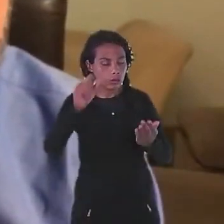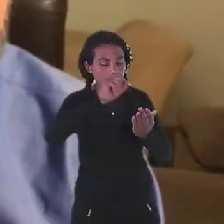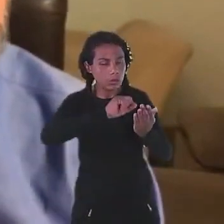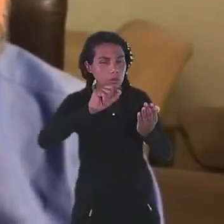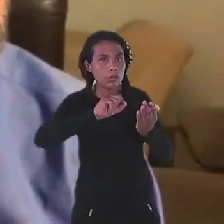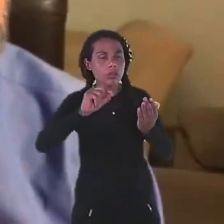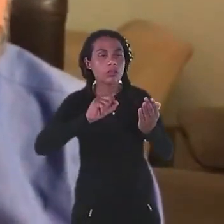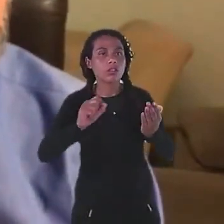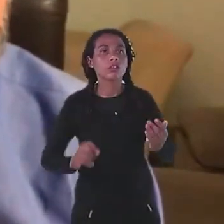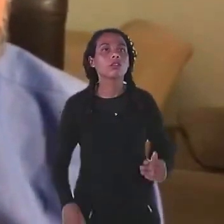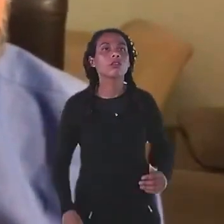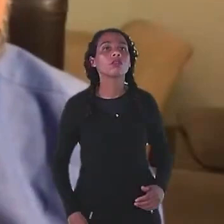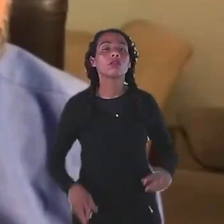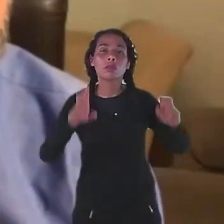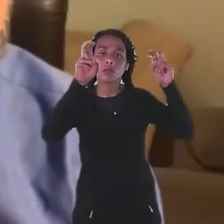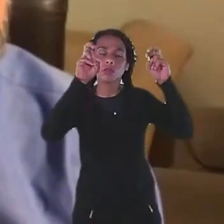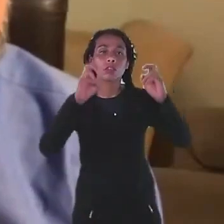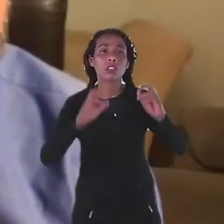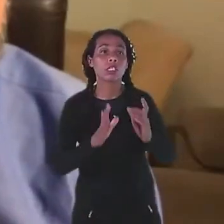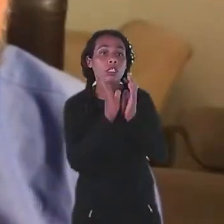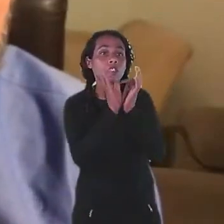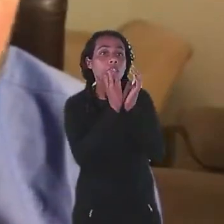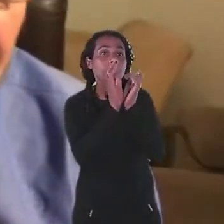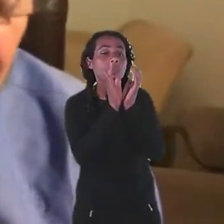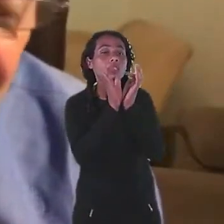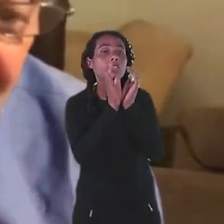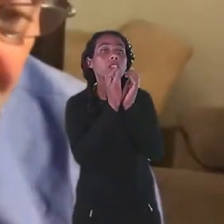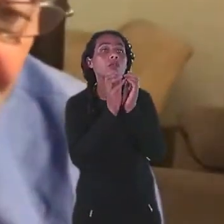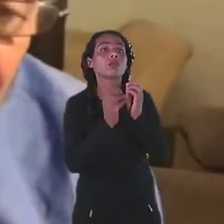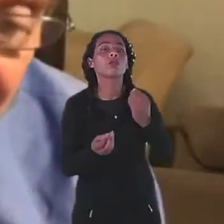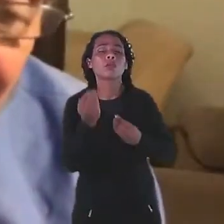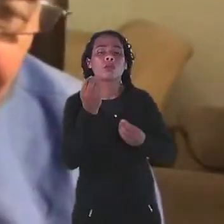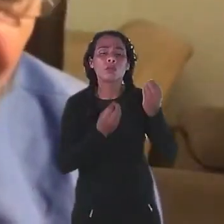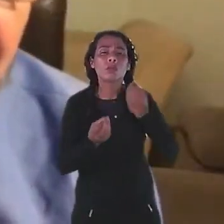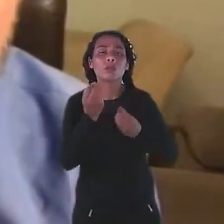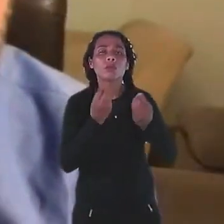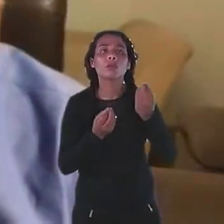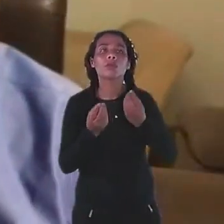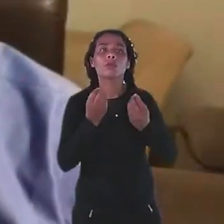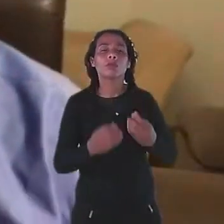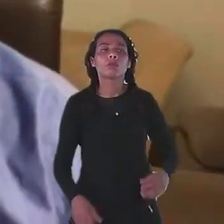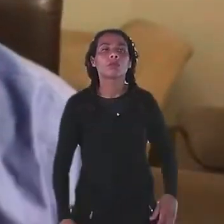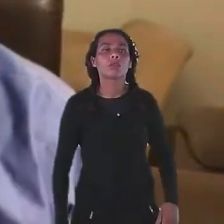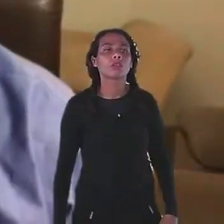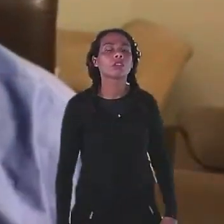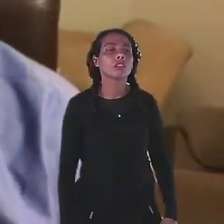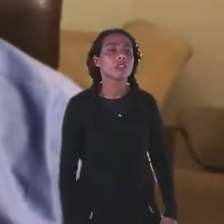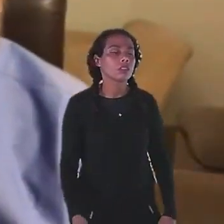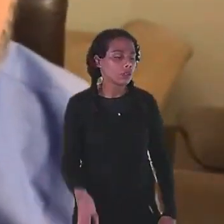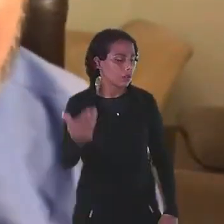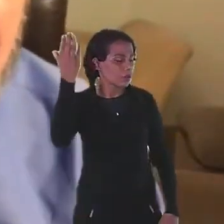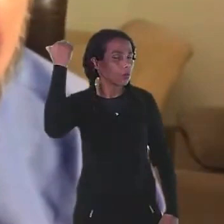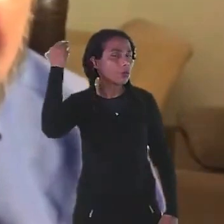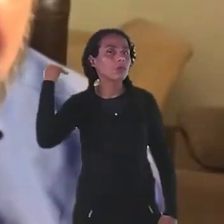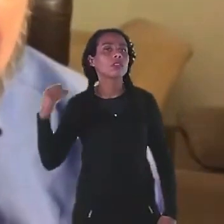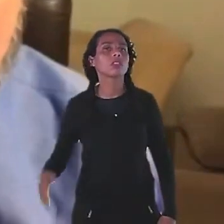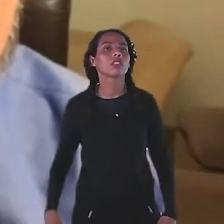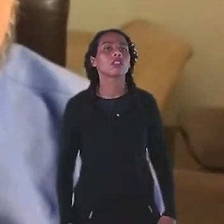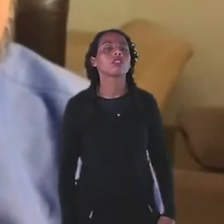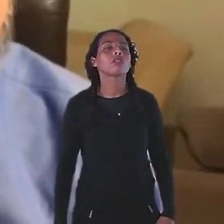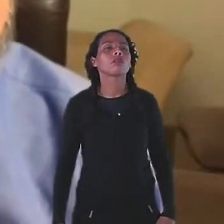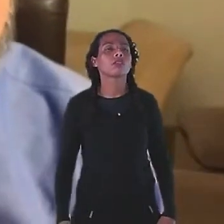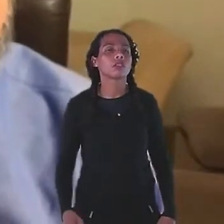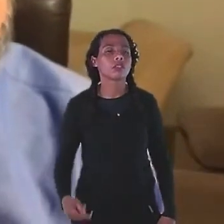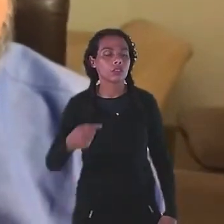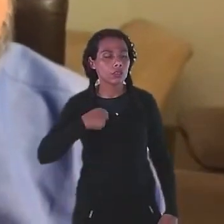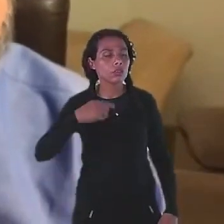e máquinas, né, para estudar o sistema nervoso central e, eventualmente, já naquela época a gente sabia que nós teríamos a chance de